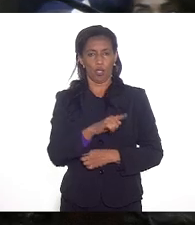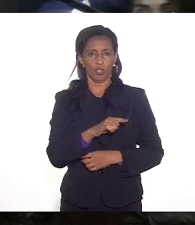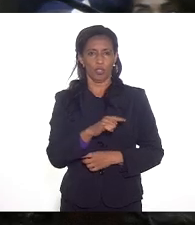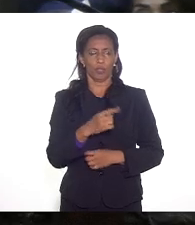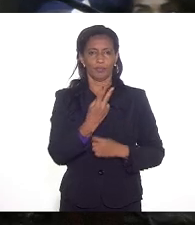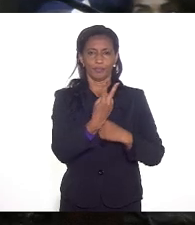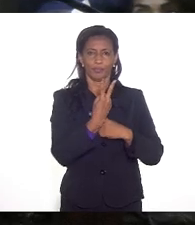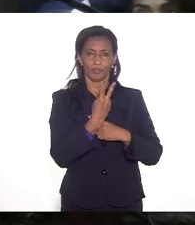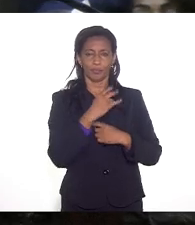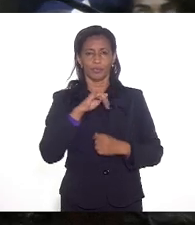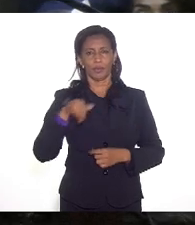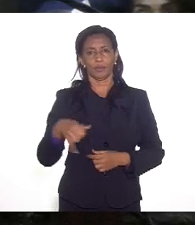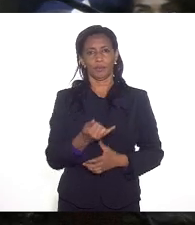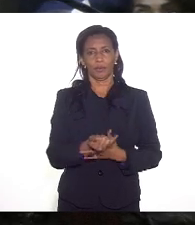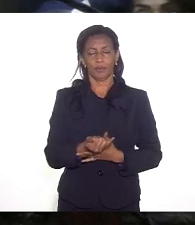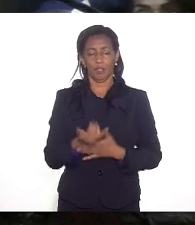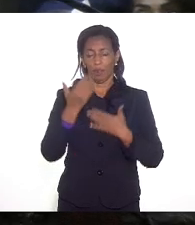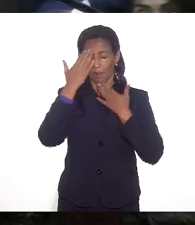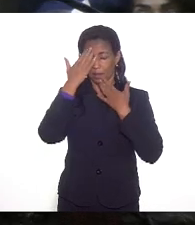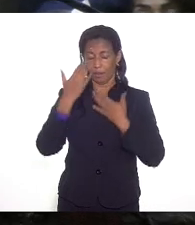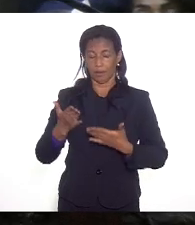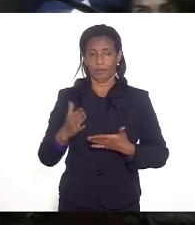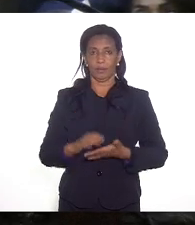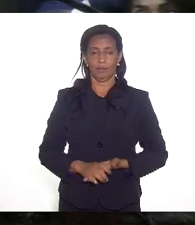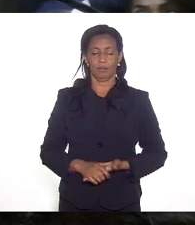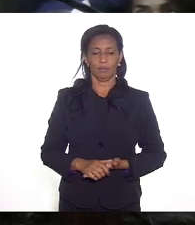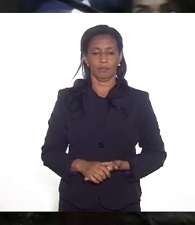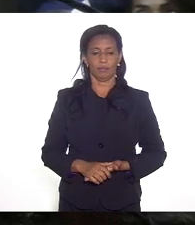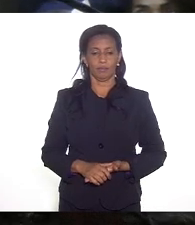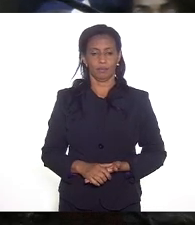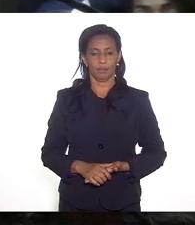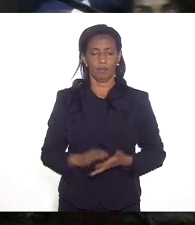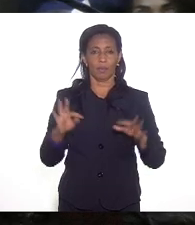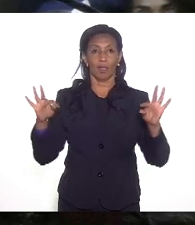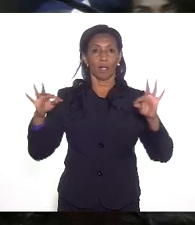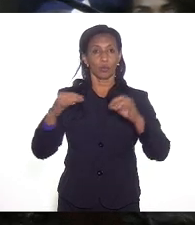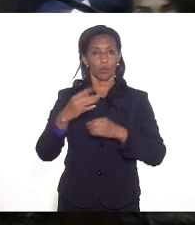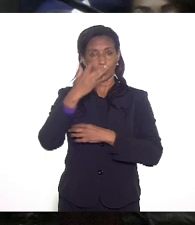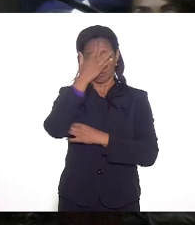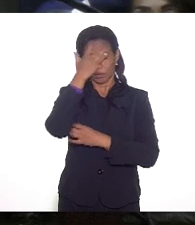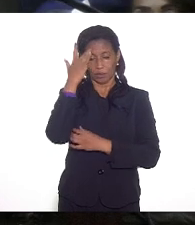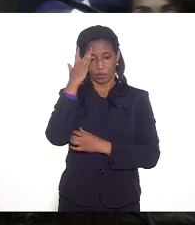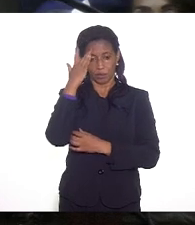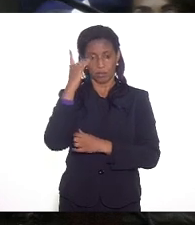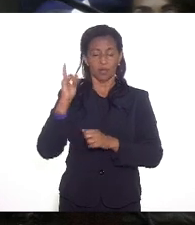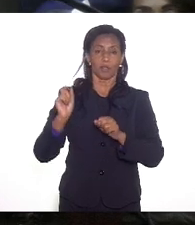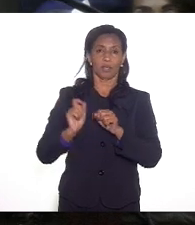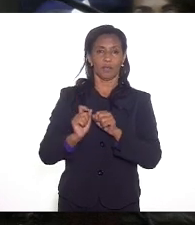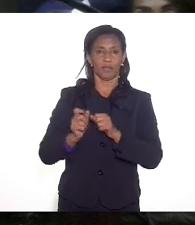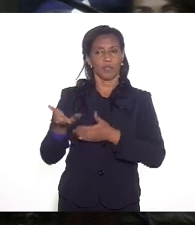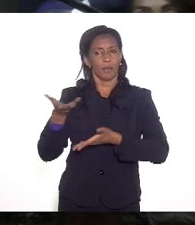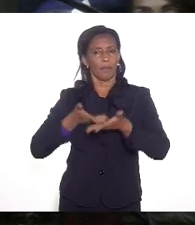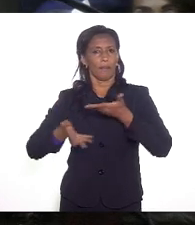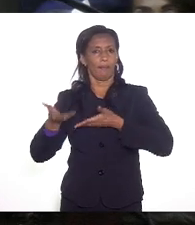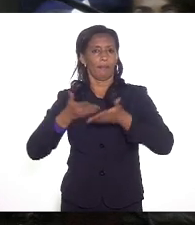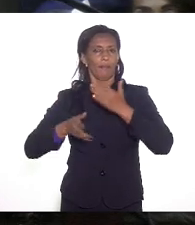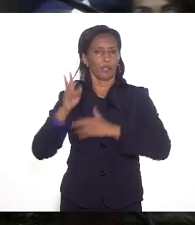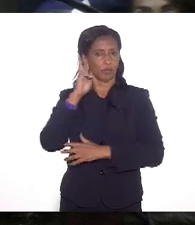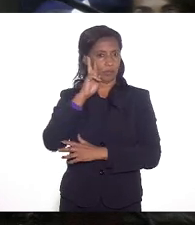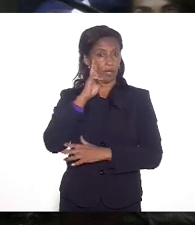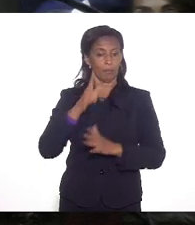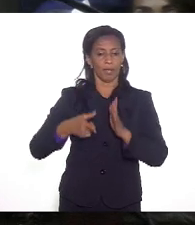por essa oportunidade e agradecer Olá a todos aqueles que fizeram parte da história